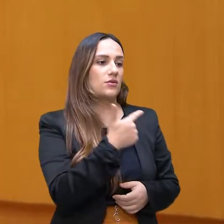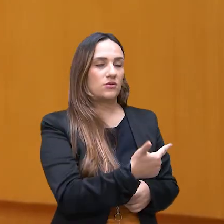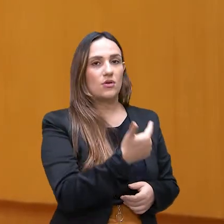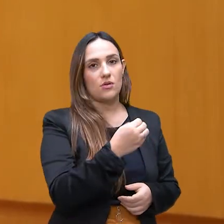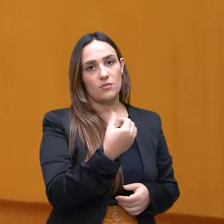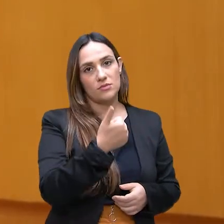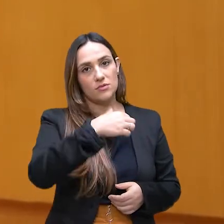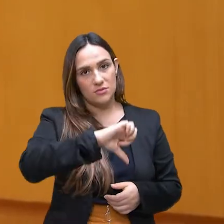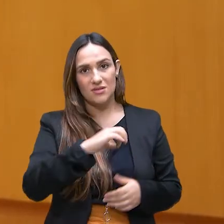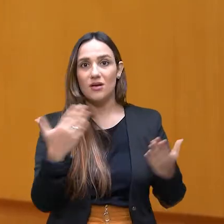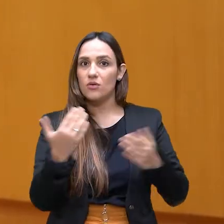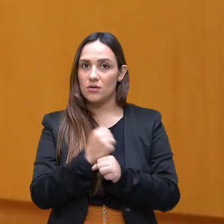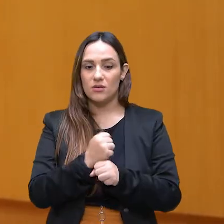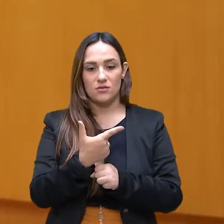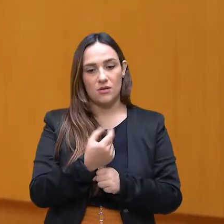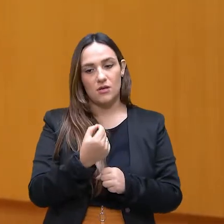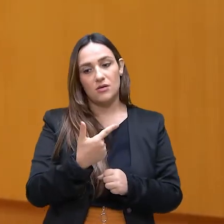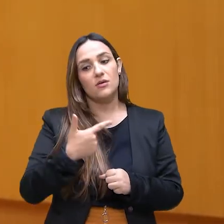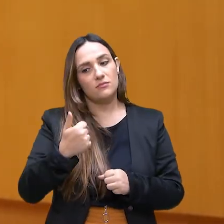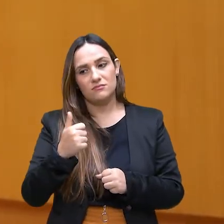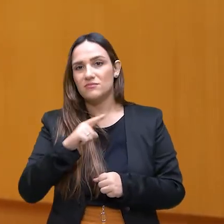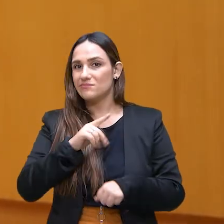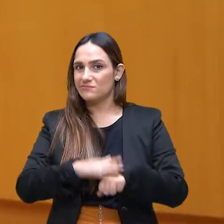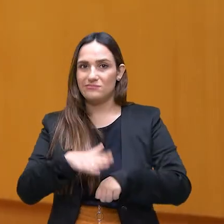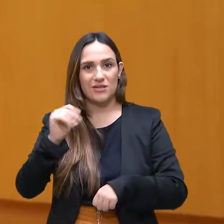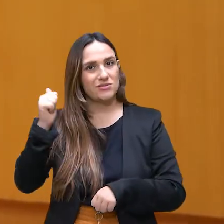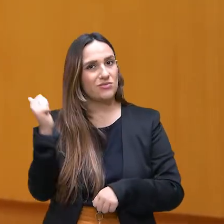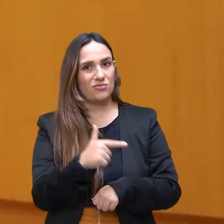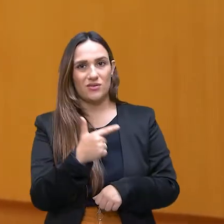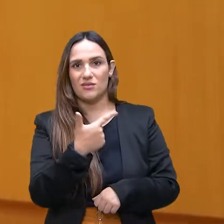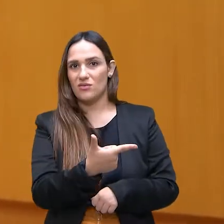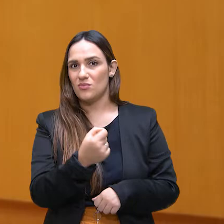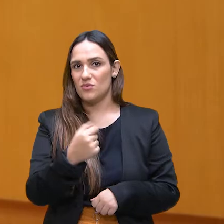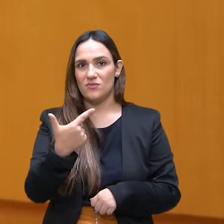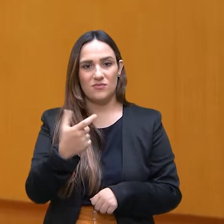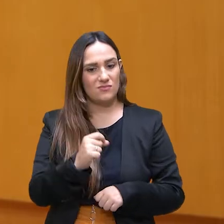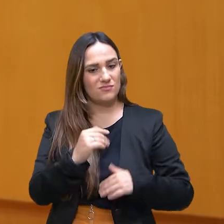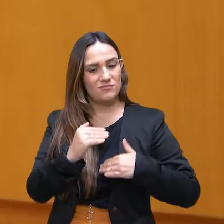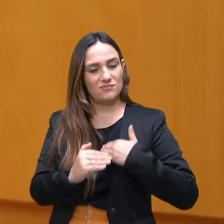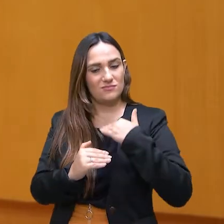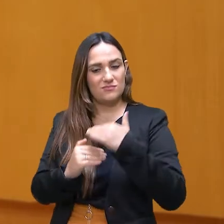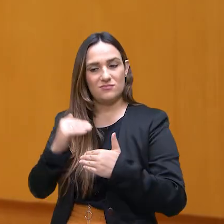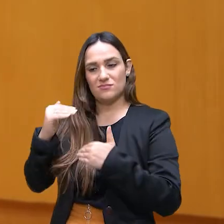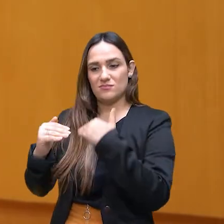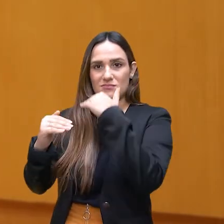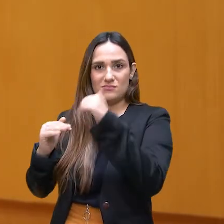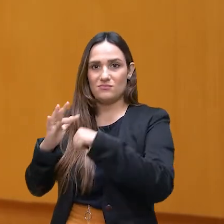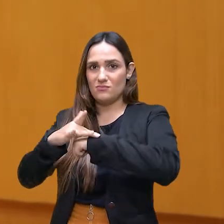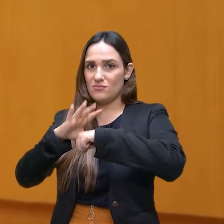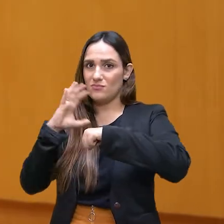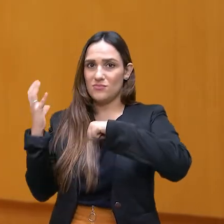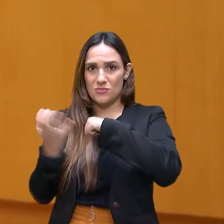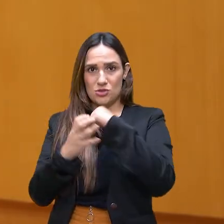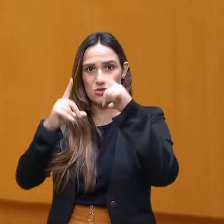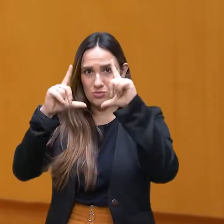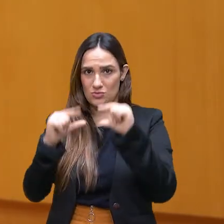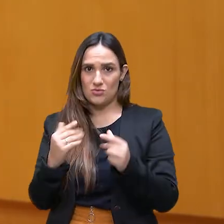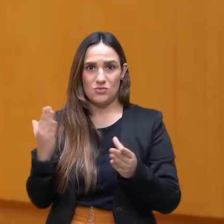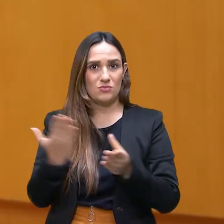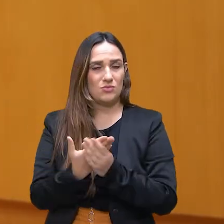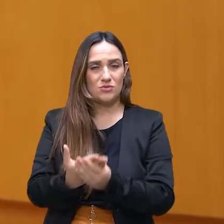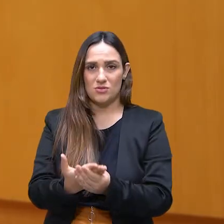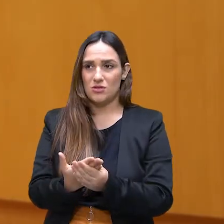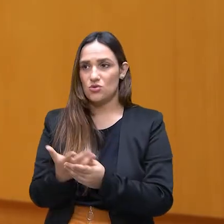E 2021 estamos tendo mais do que em 2020. Então, assim, a pandemia não refreou